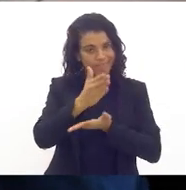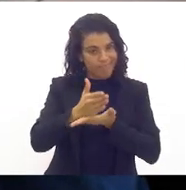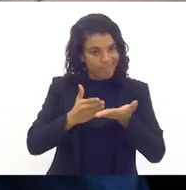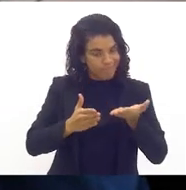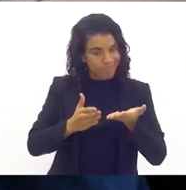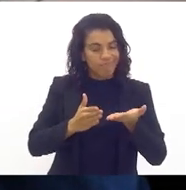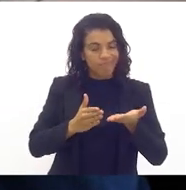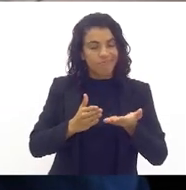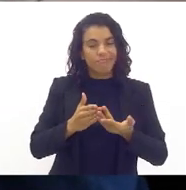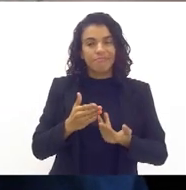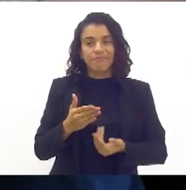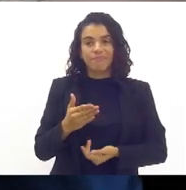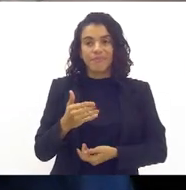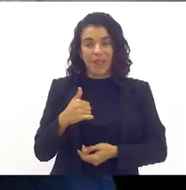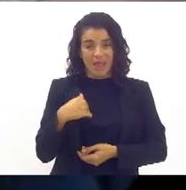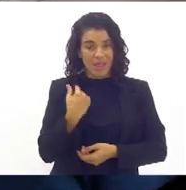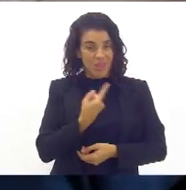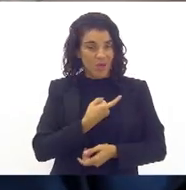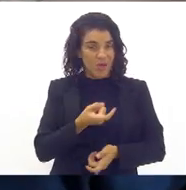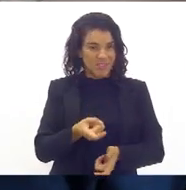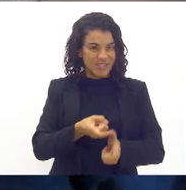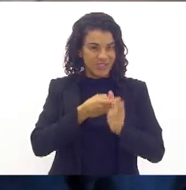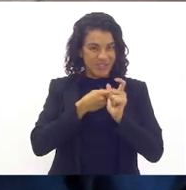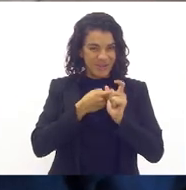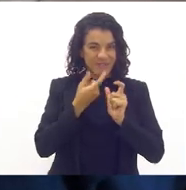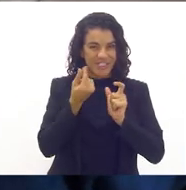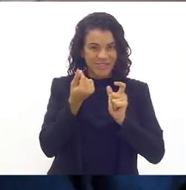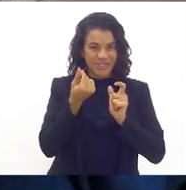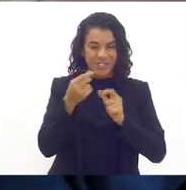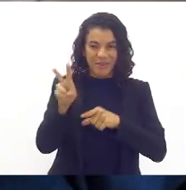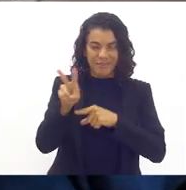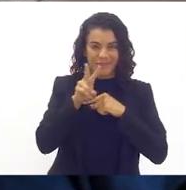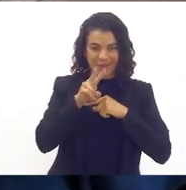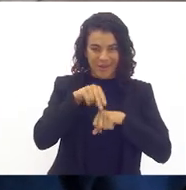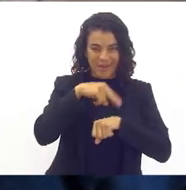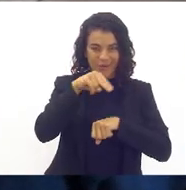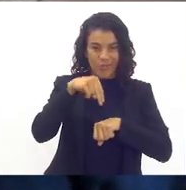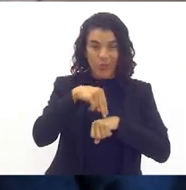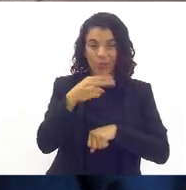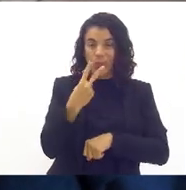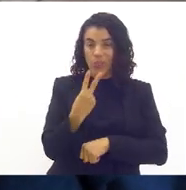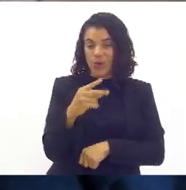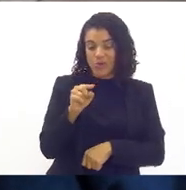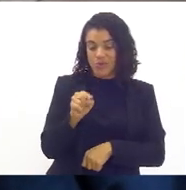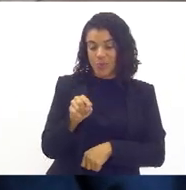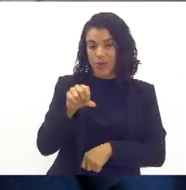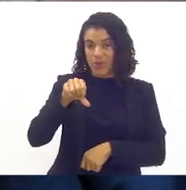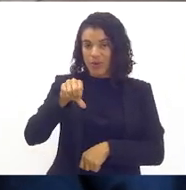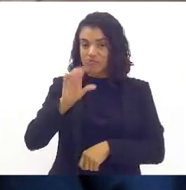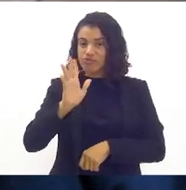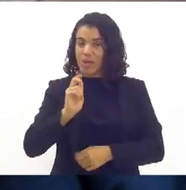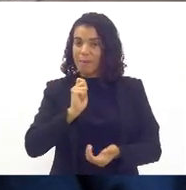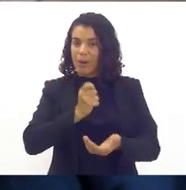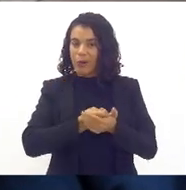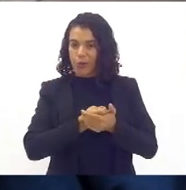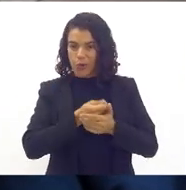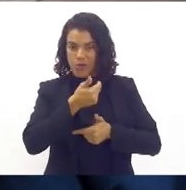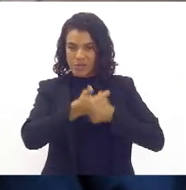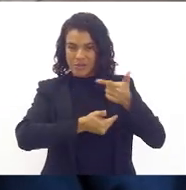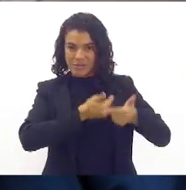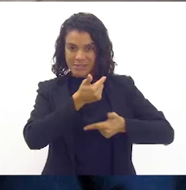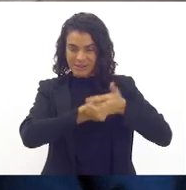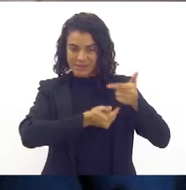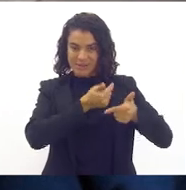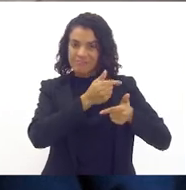só, a nossa dívida então, com a União está em 2,9, o que a gente pagou de serviço da dívida. Isso. Mas